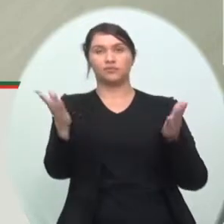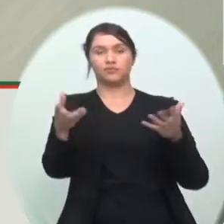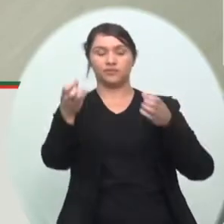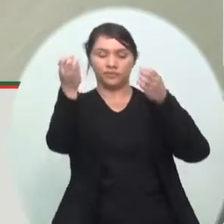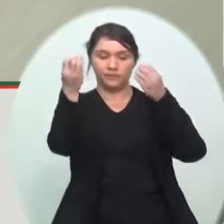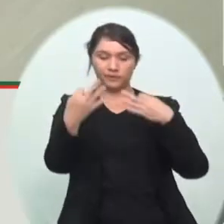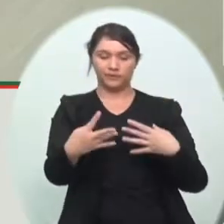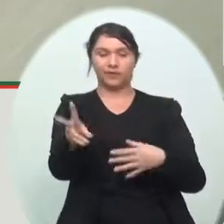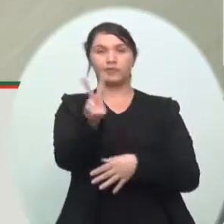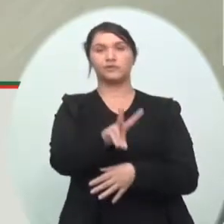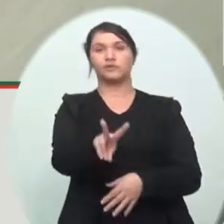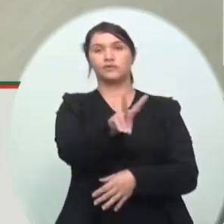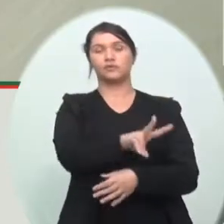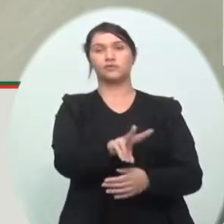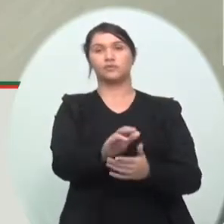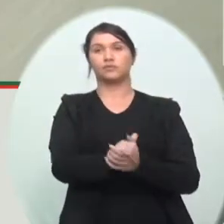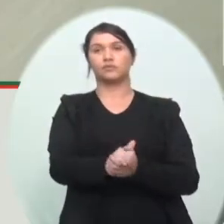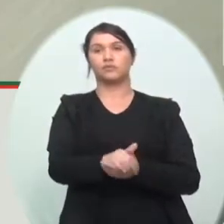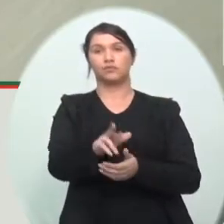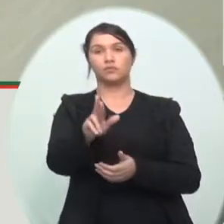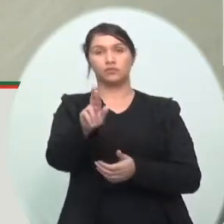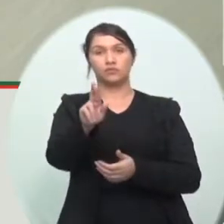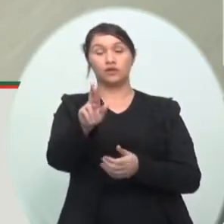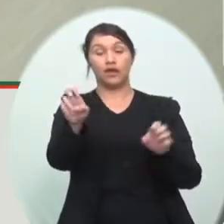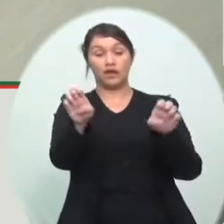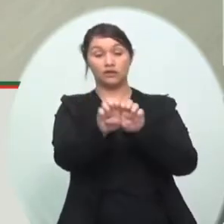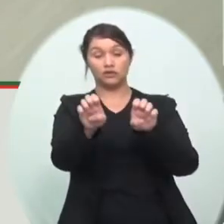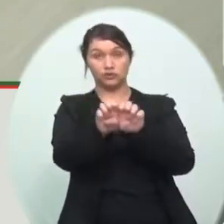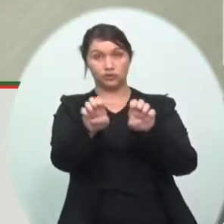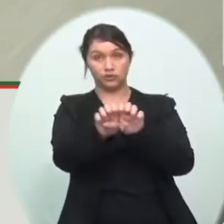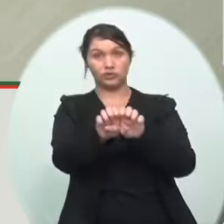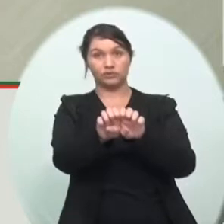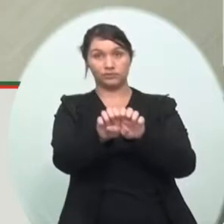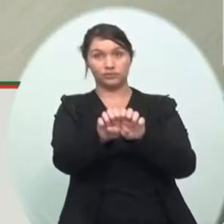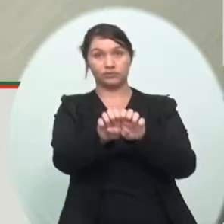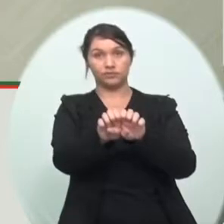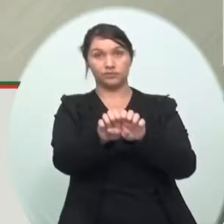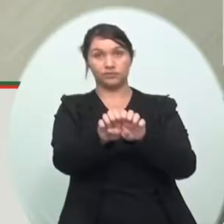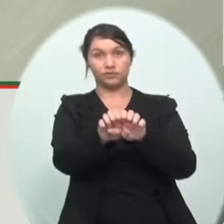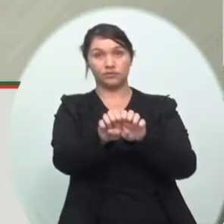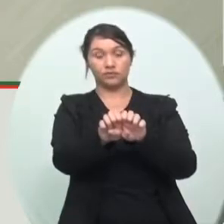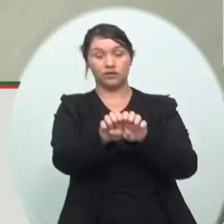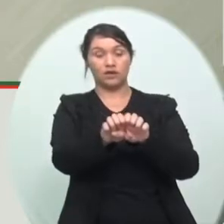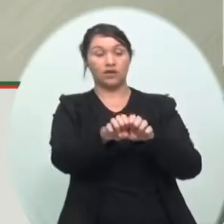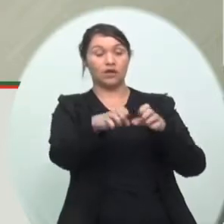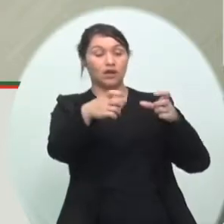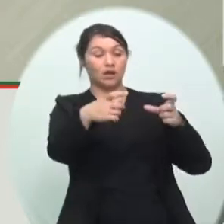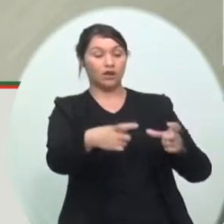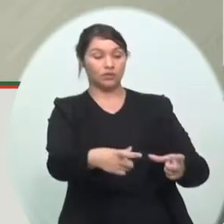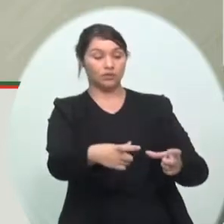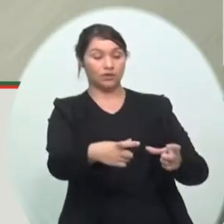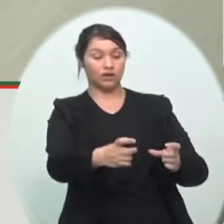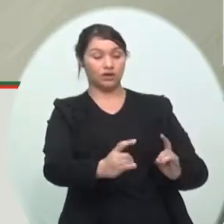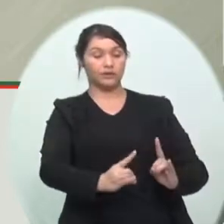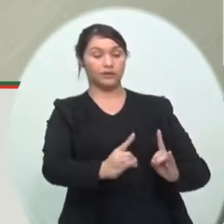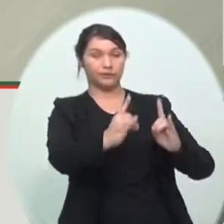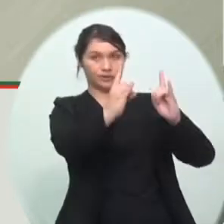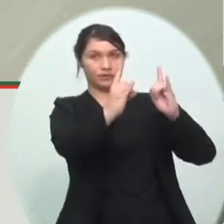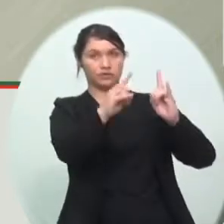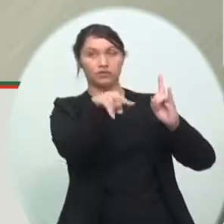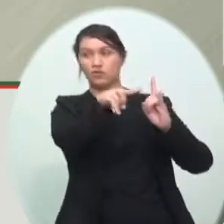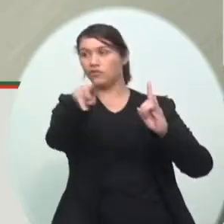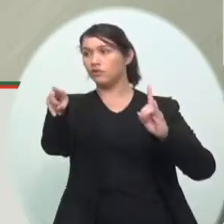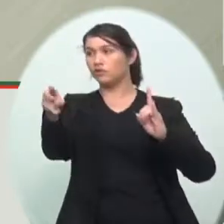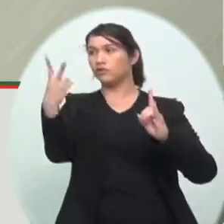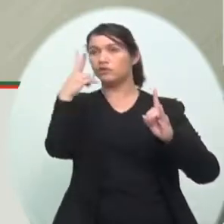todos os vereadores. O hardware é a estrutura física, é onde vai ficar o prédio, que vocês já vêm acompanhando pela mídia, que é